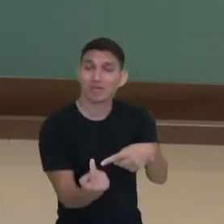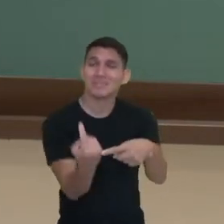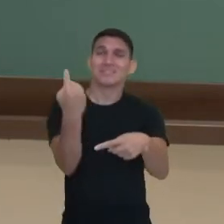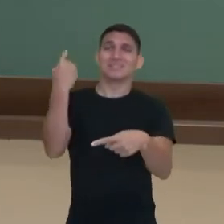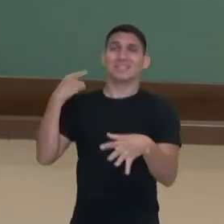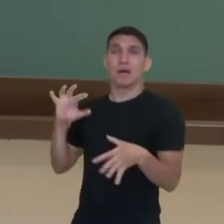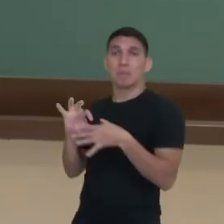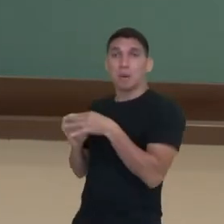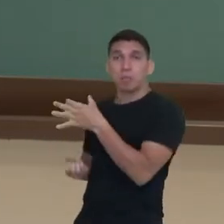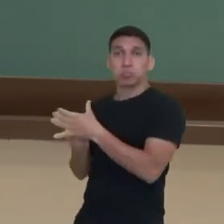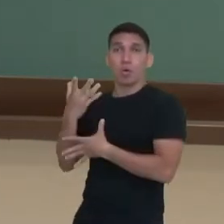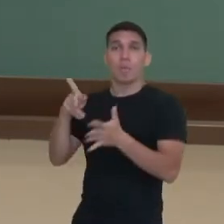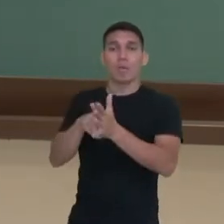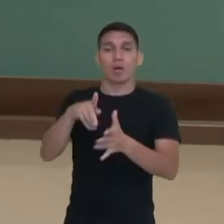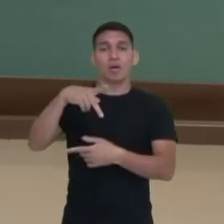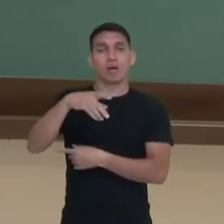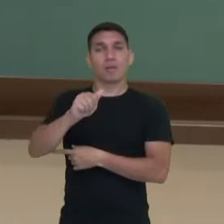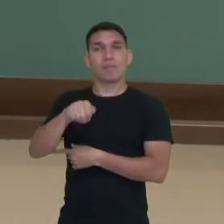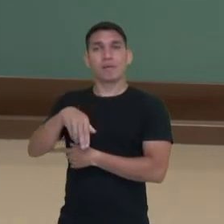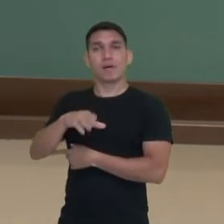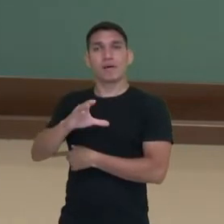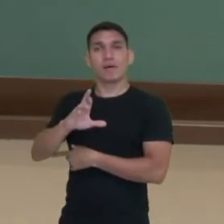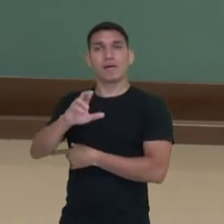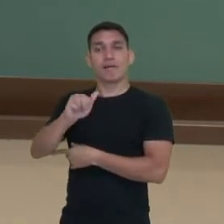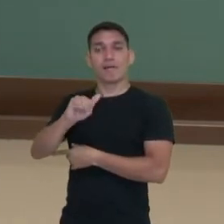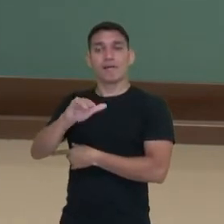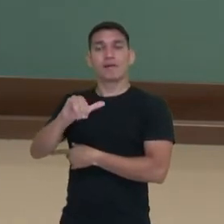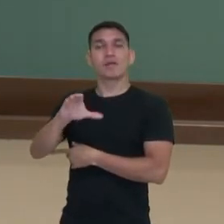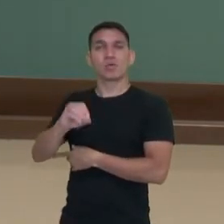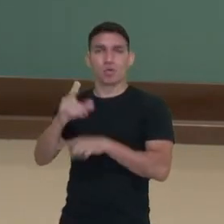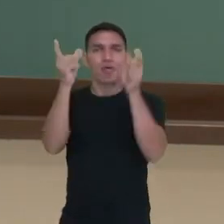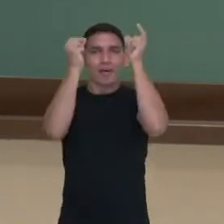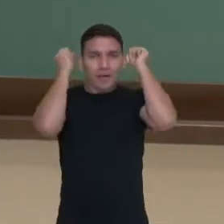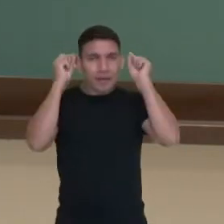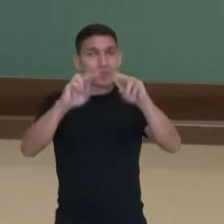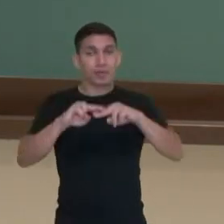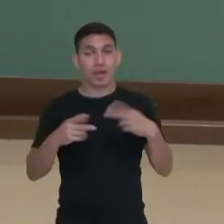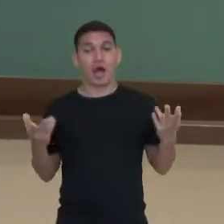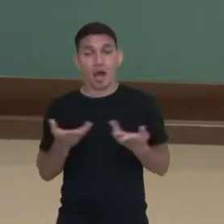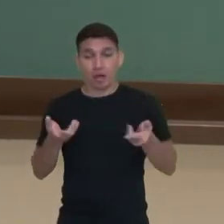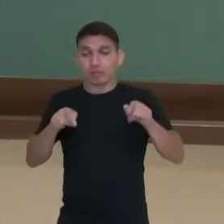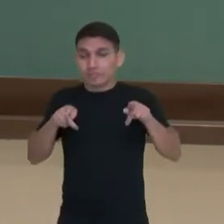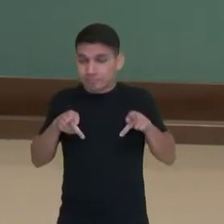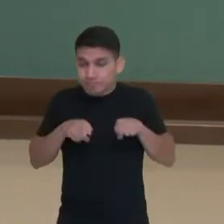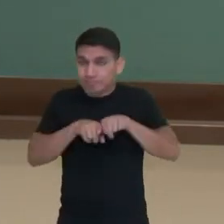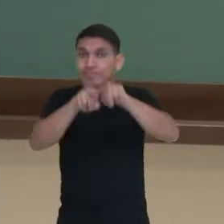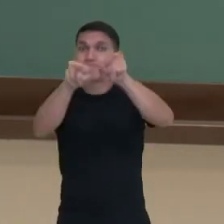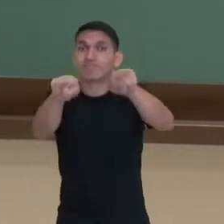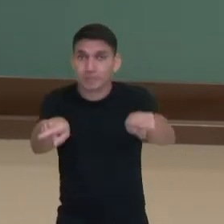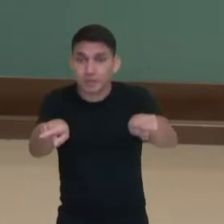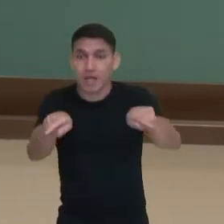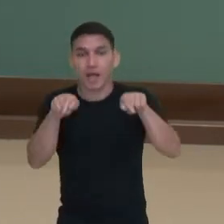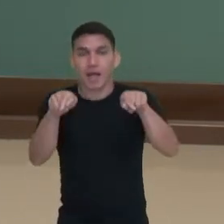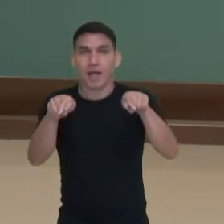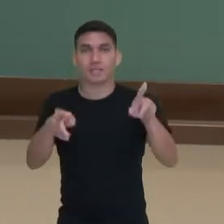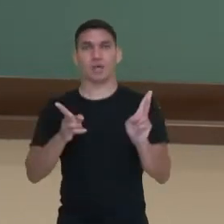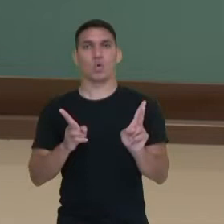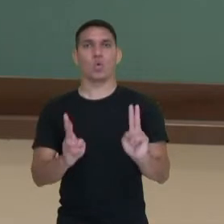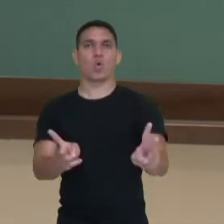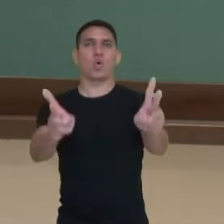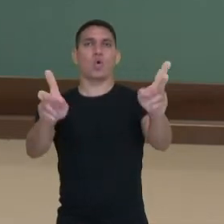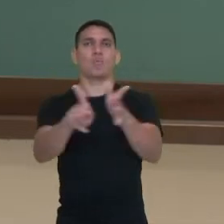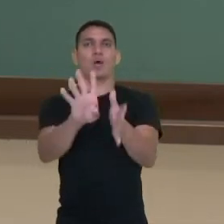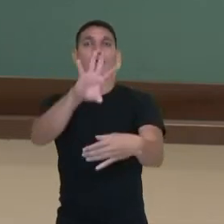origem no pancrácio grego, né? E atualmente essas duas lutas fazem parte